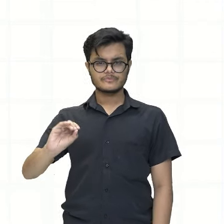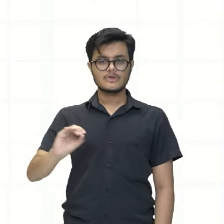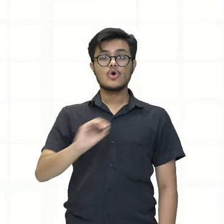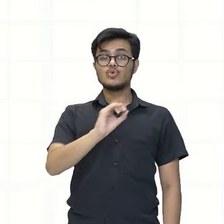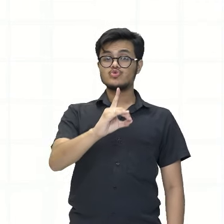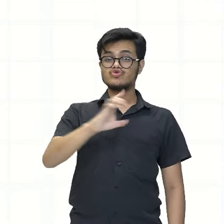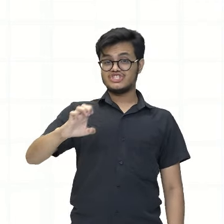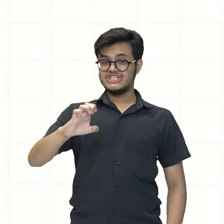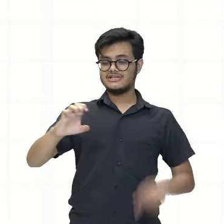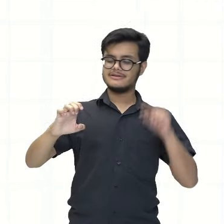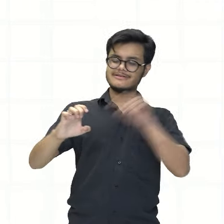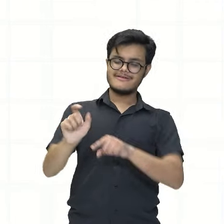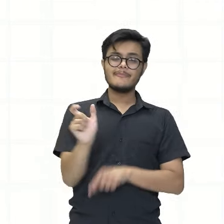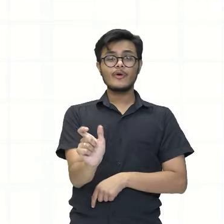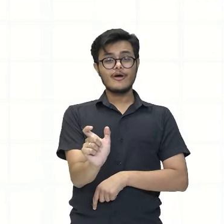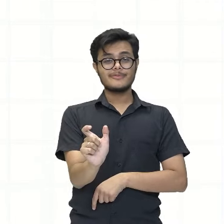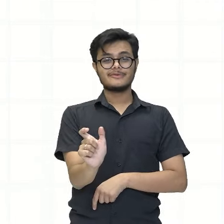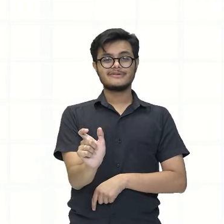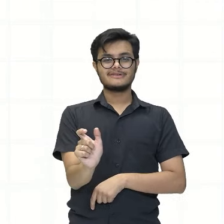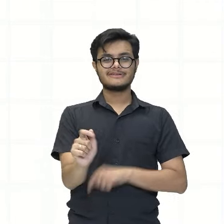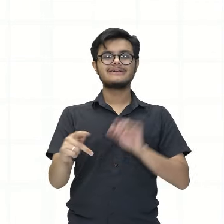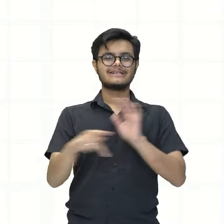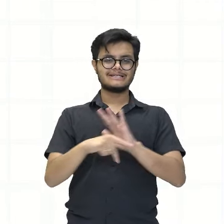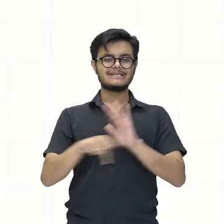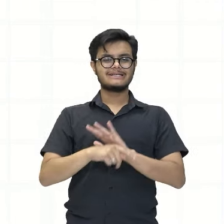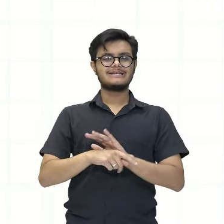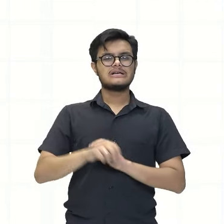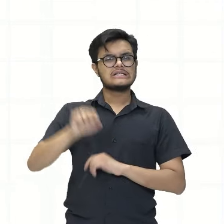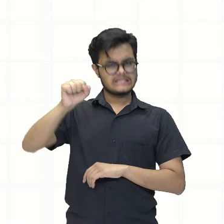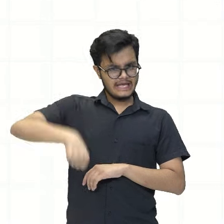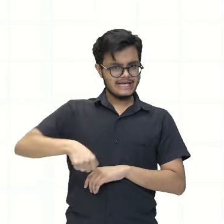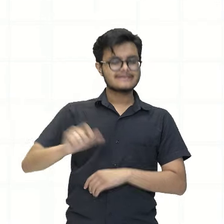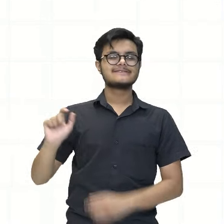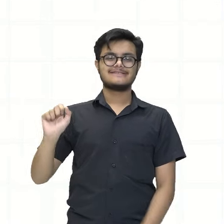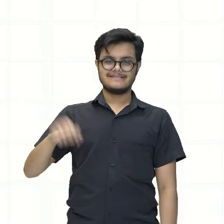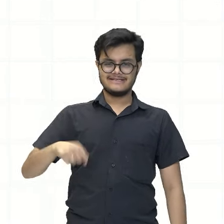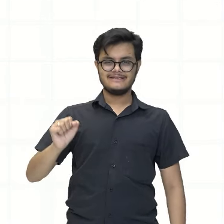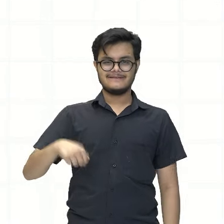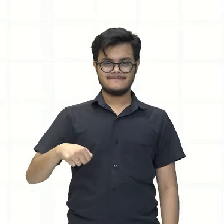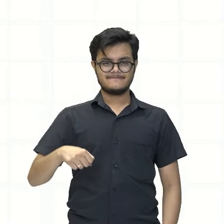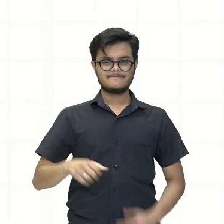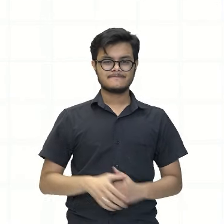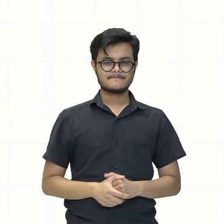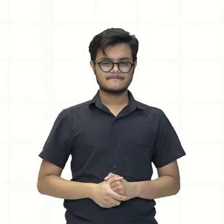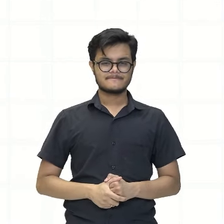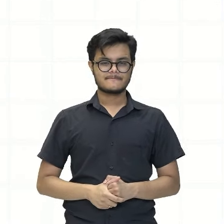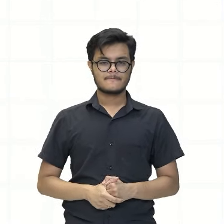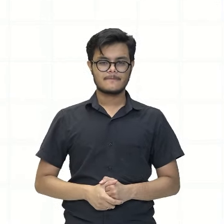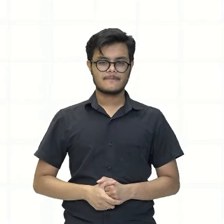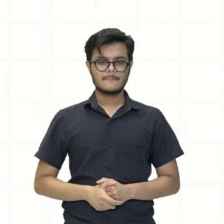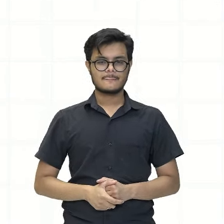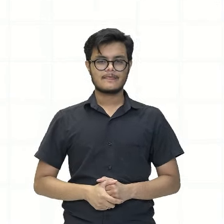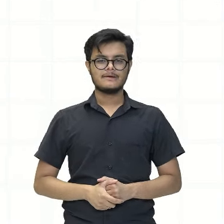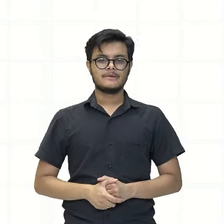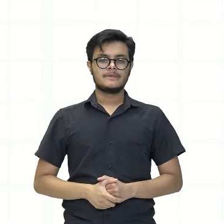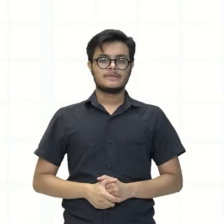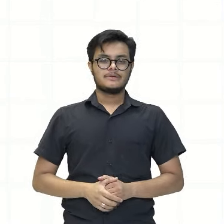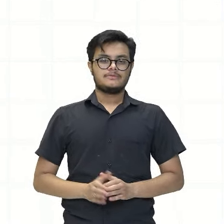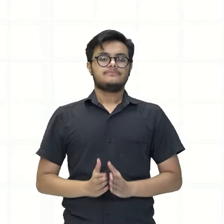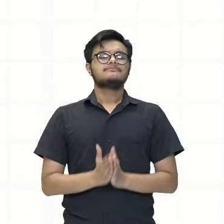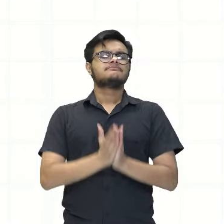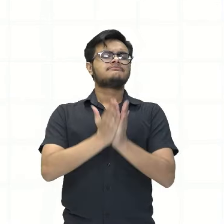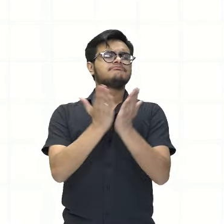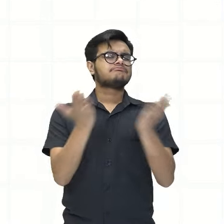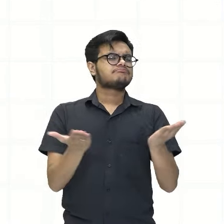preposição então que que eu vou responder tem preposição sim e qual é a sigla